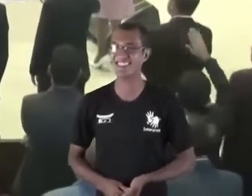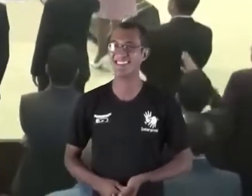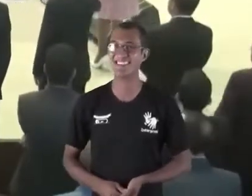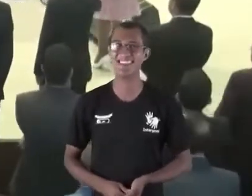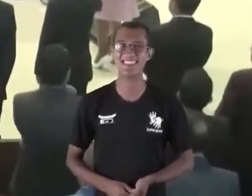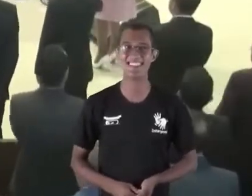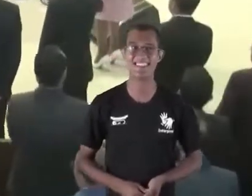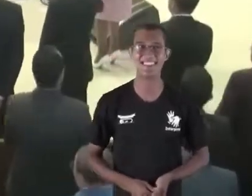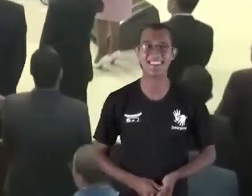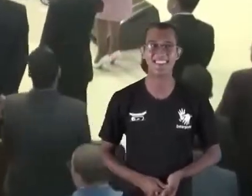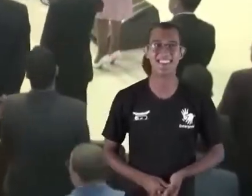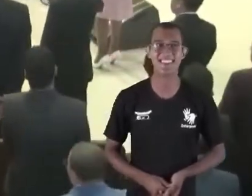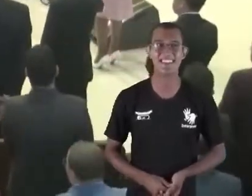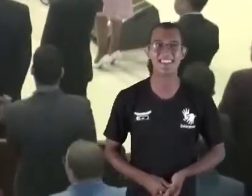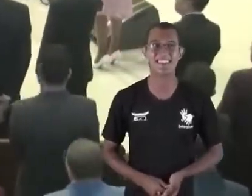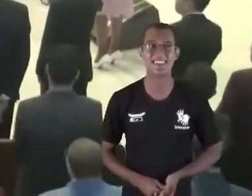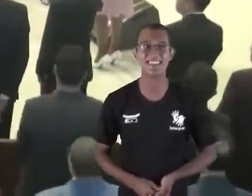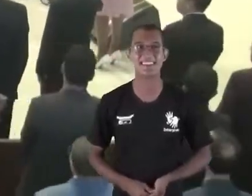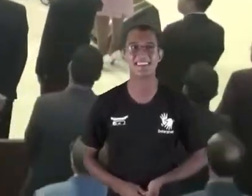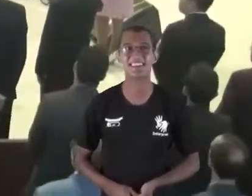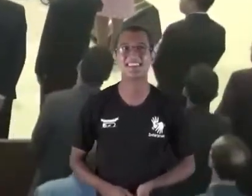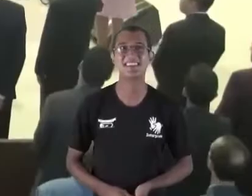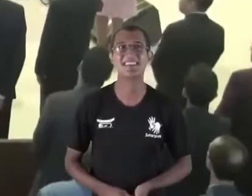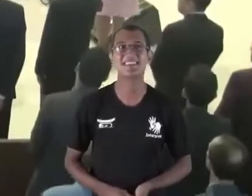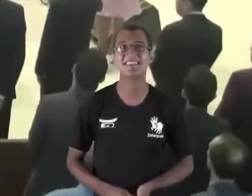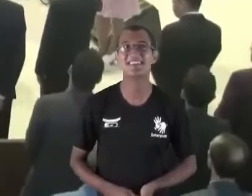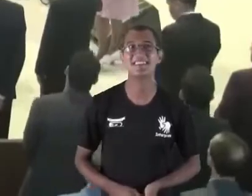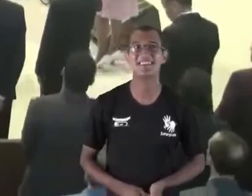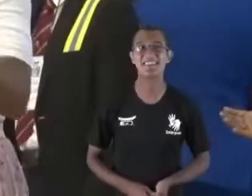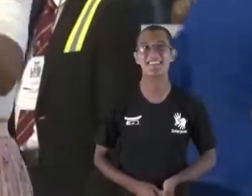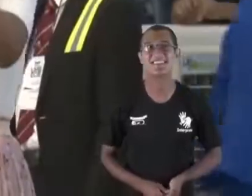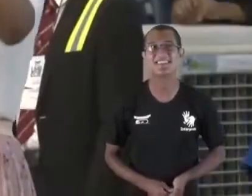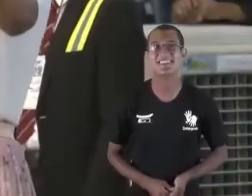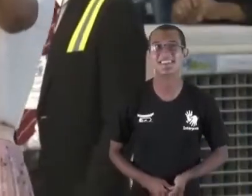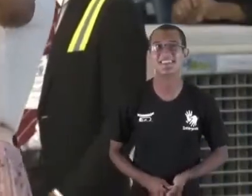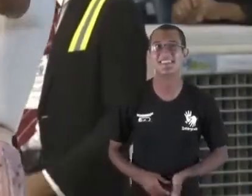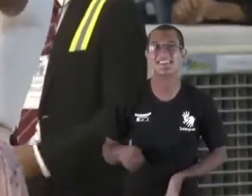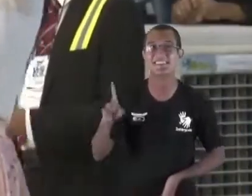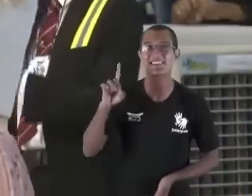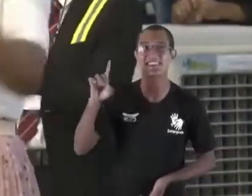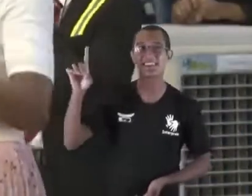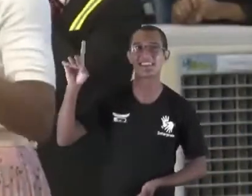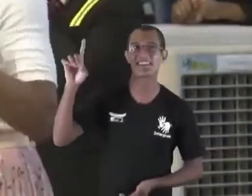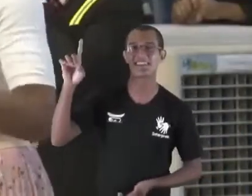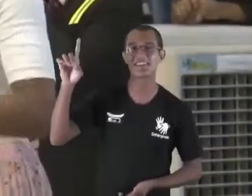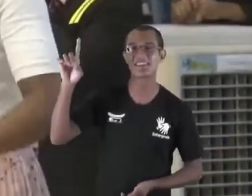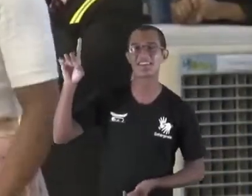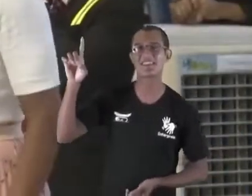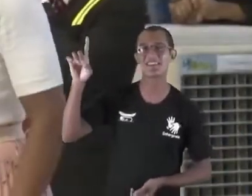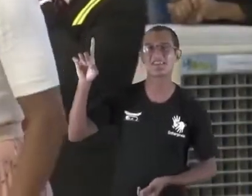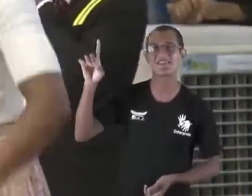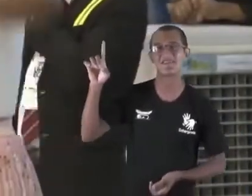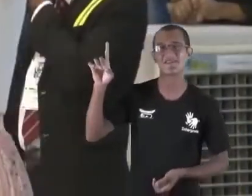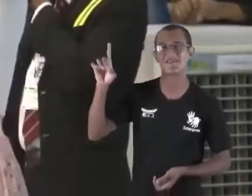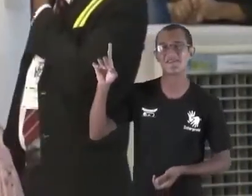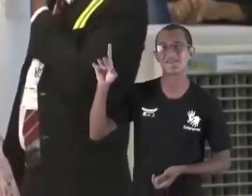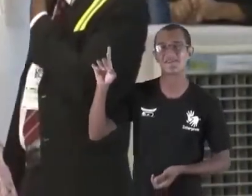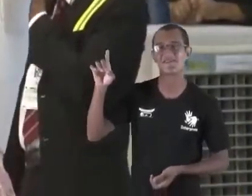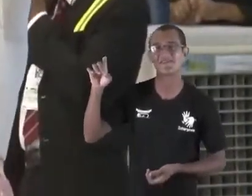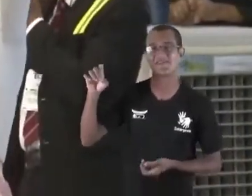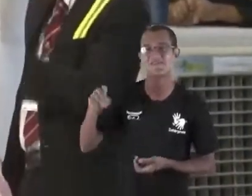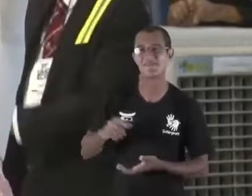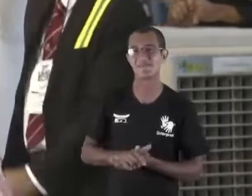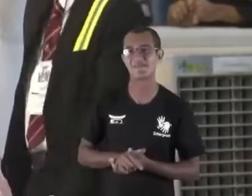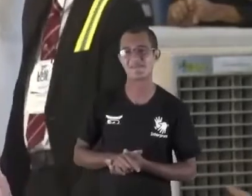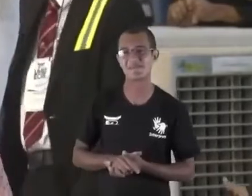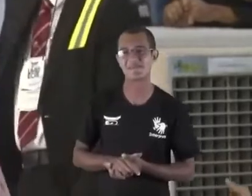Ele louva Deus da cova, faz leão dormir. Ele ora no local, como vai cair? Quando